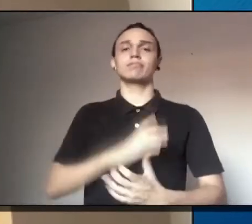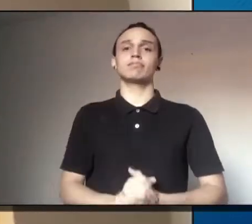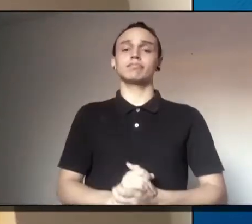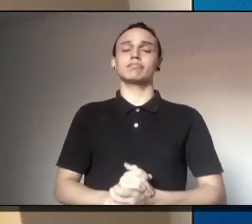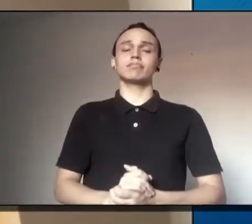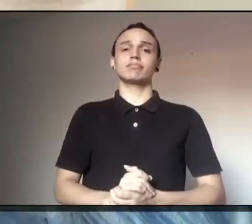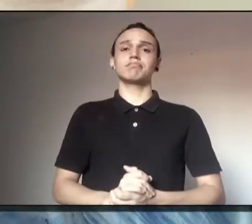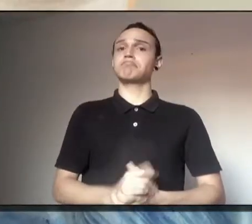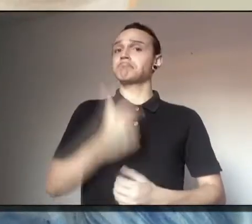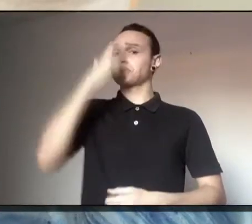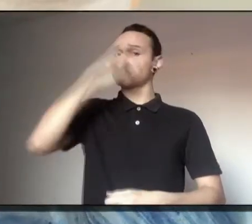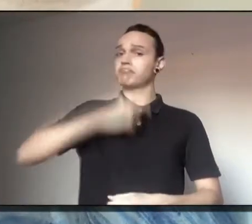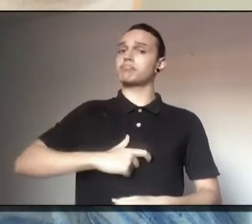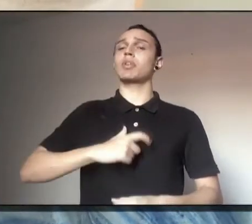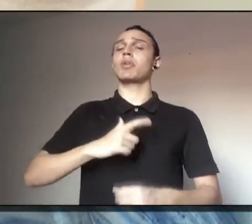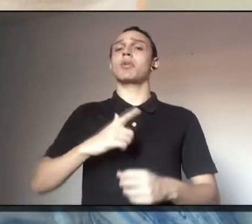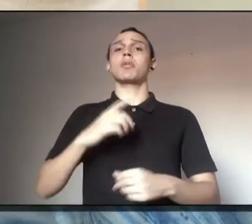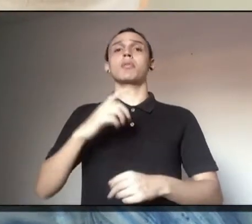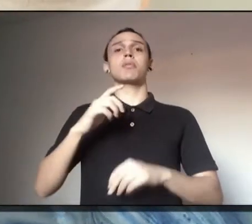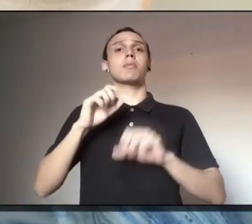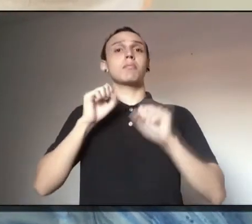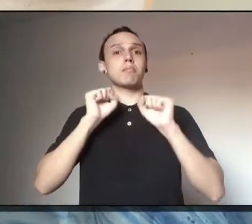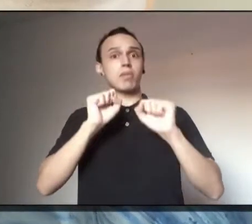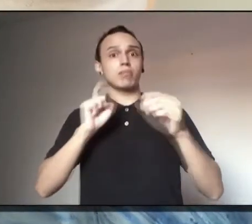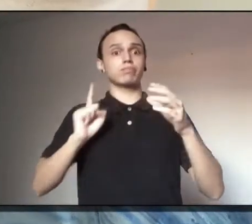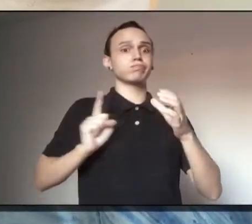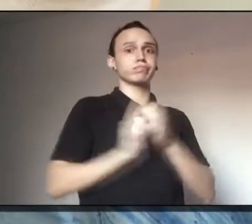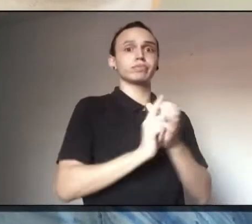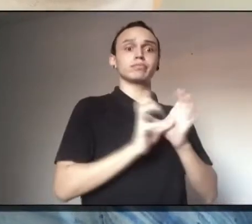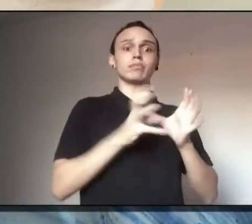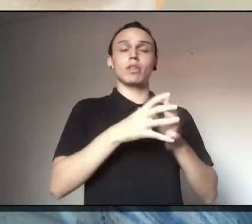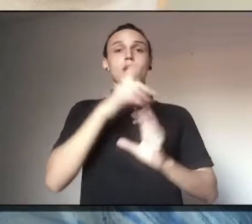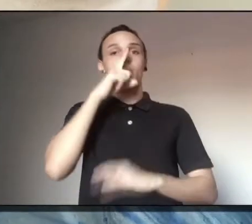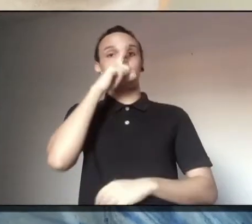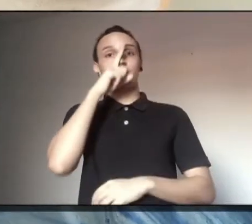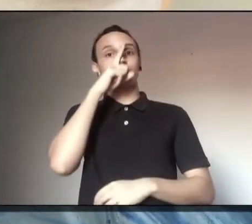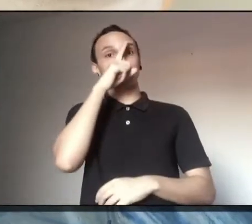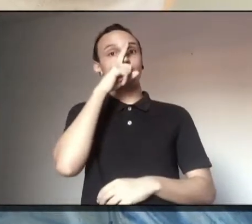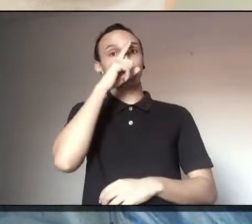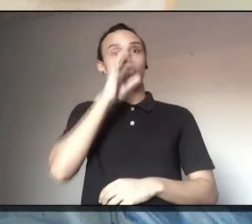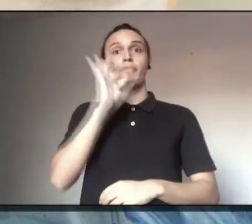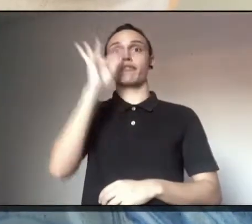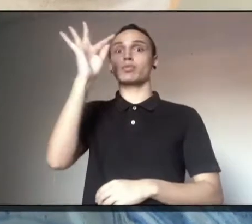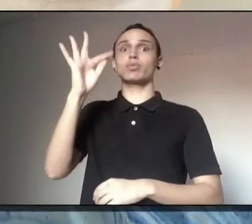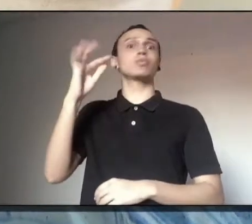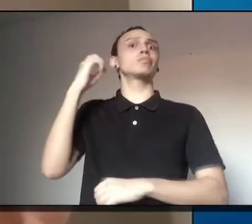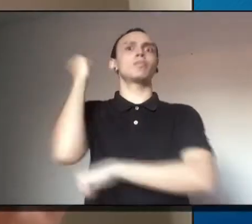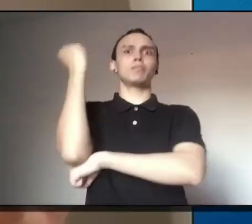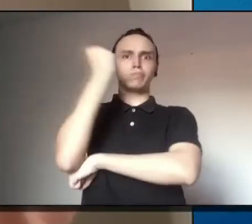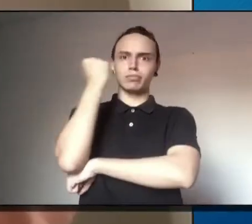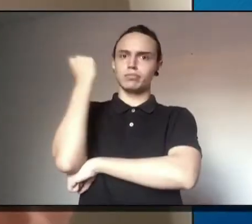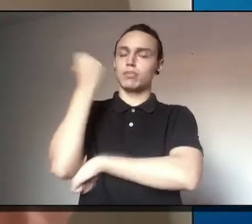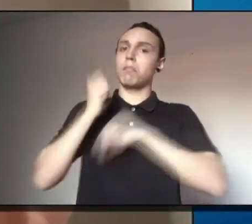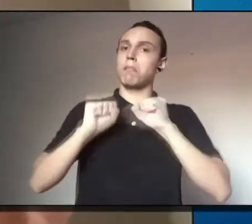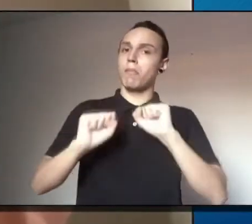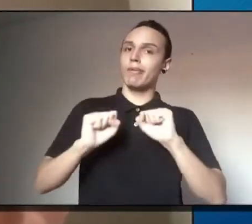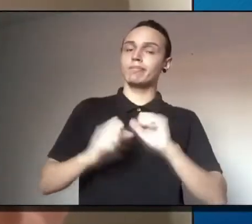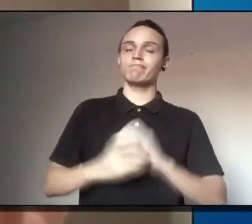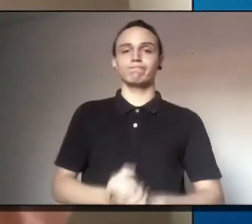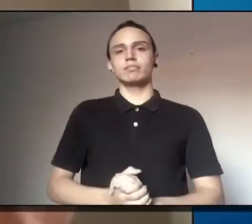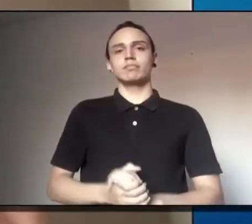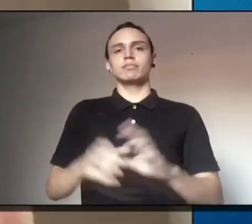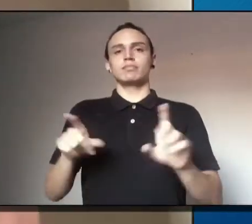para ter uma forma mais grave da doença. Além disso, a inflamação causada pelo Covid, ele